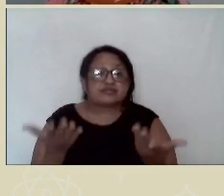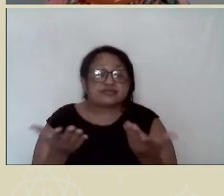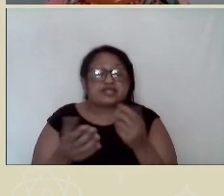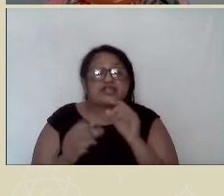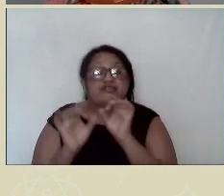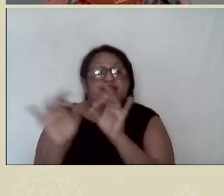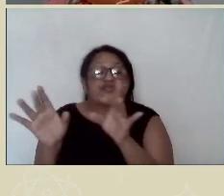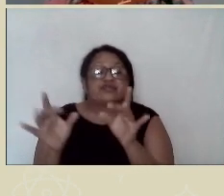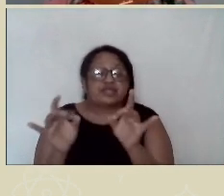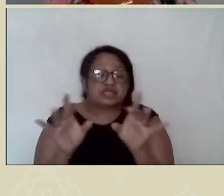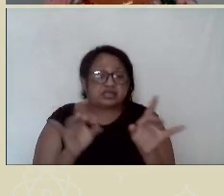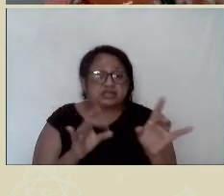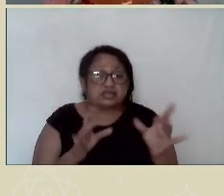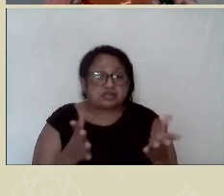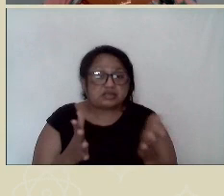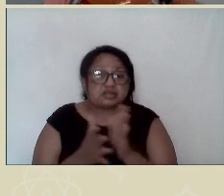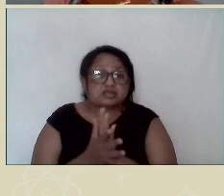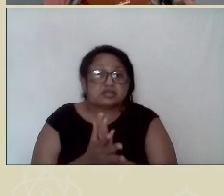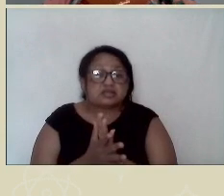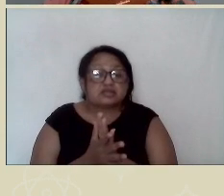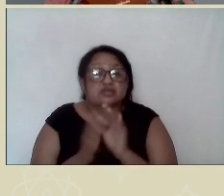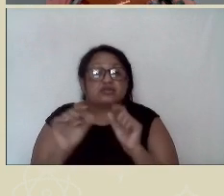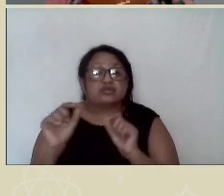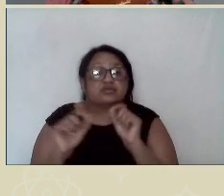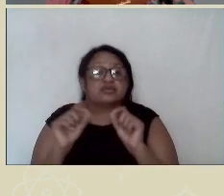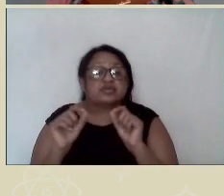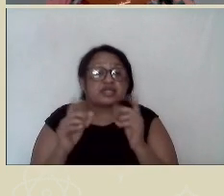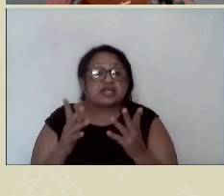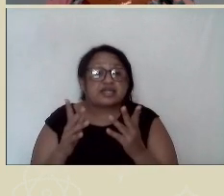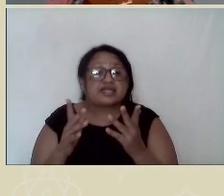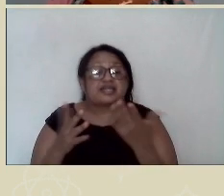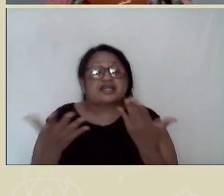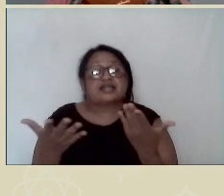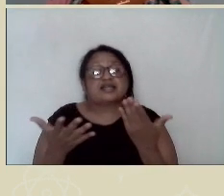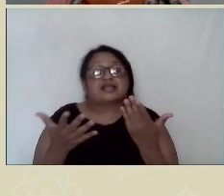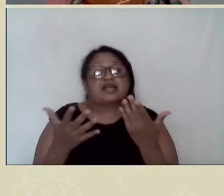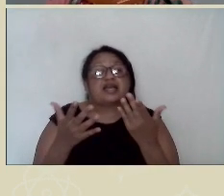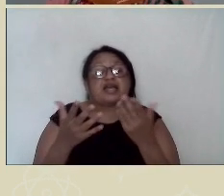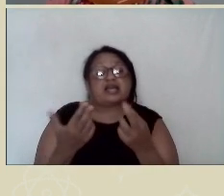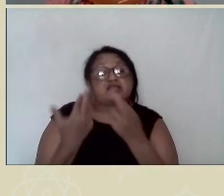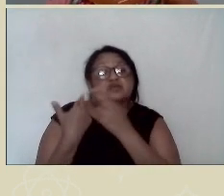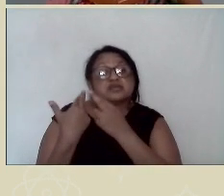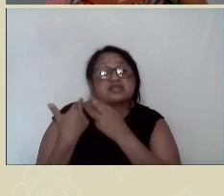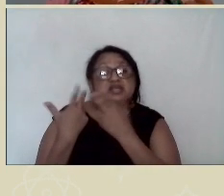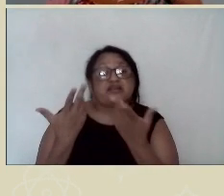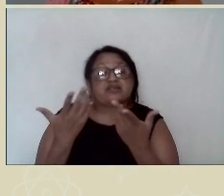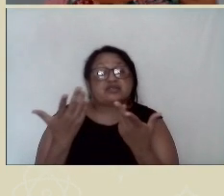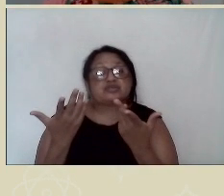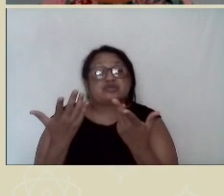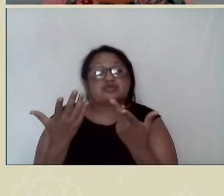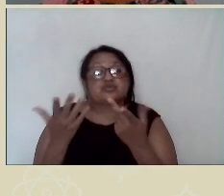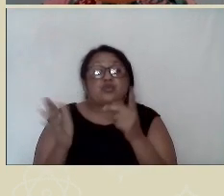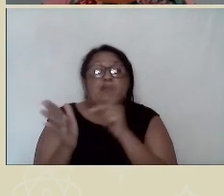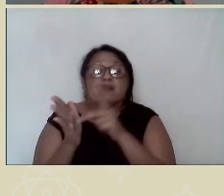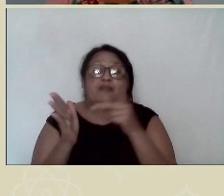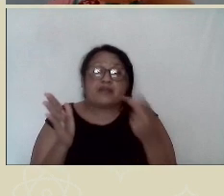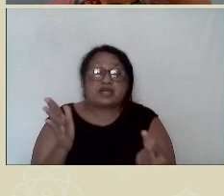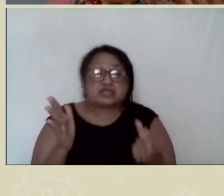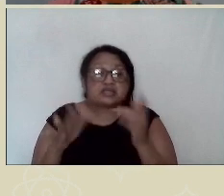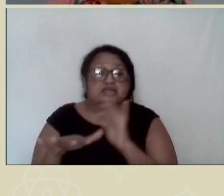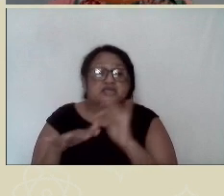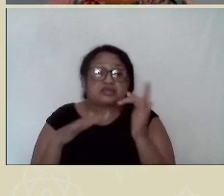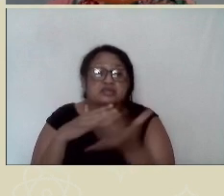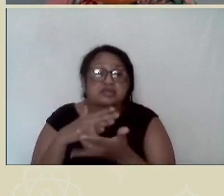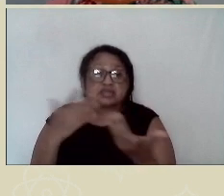sua sócia Henry Elizabeth que dirige uma página web de saúde alternativa também figura ou seja